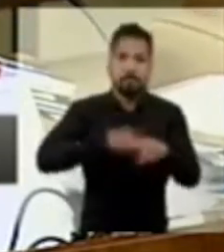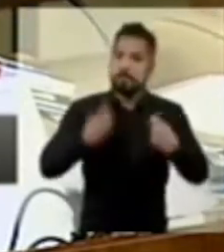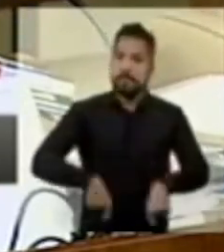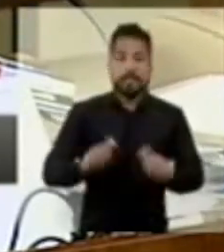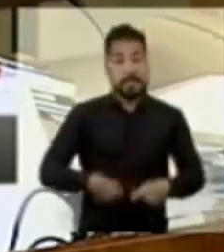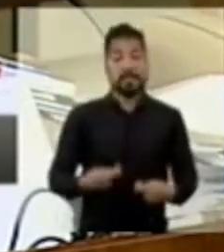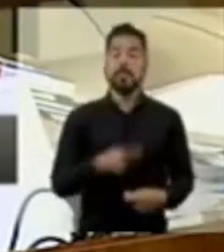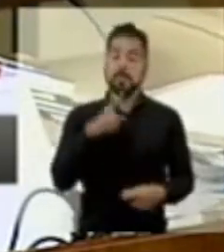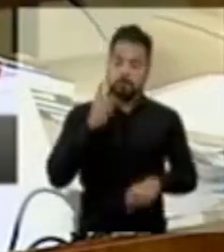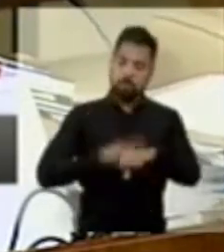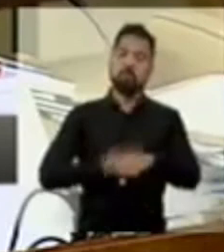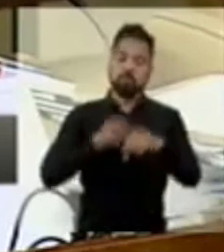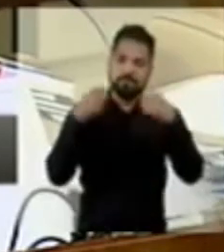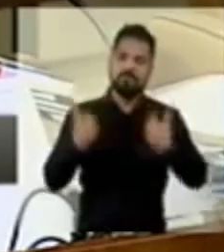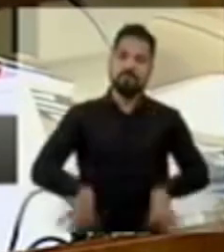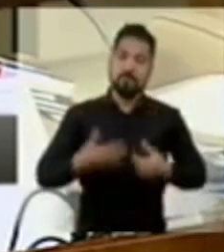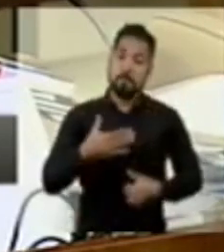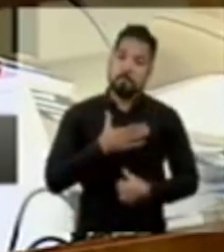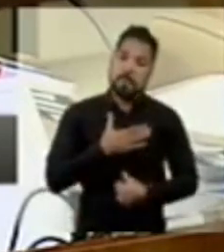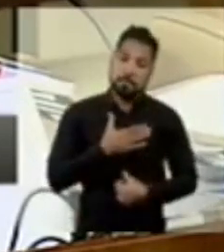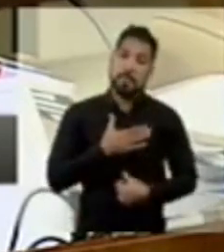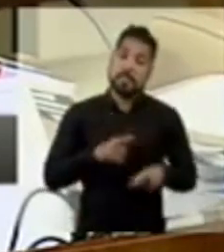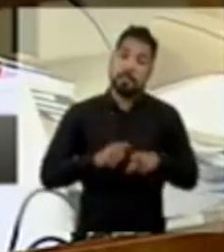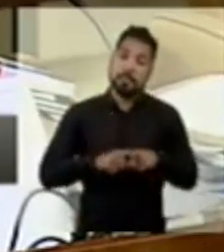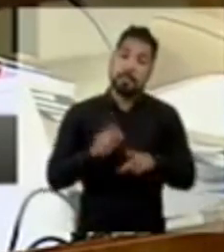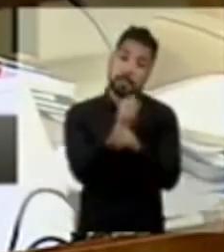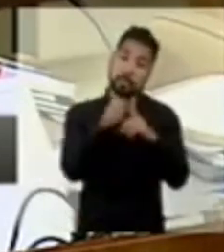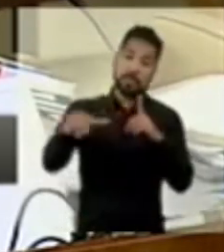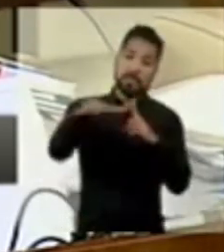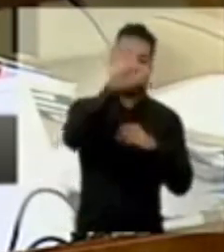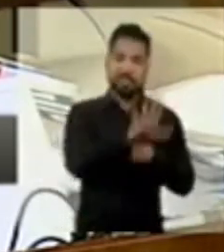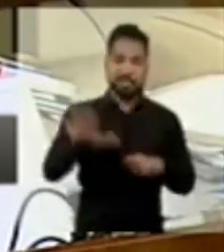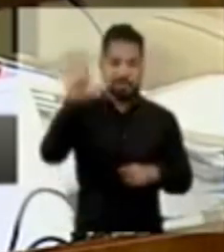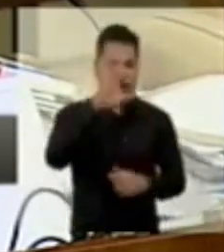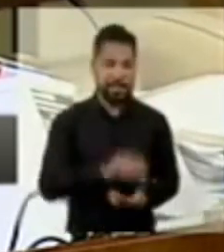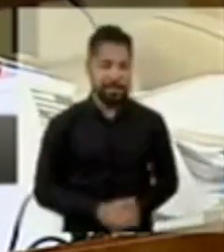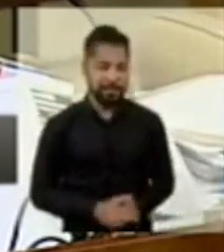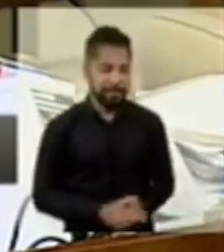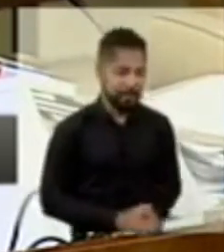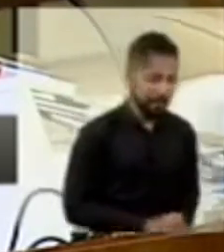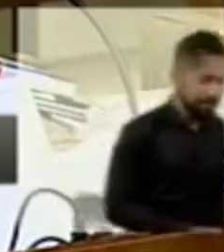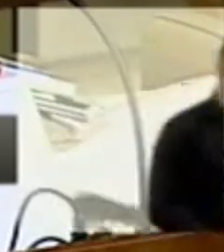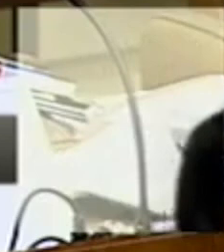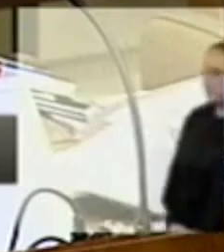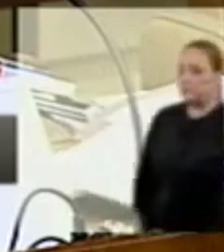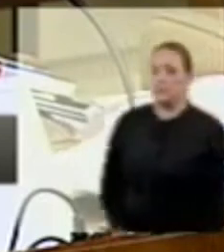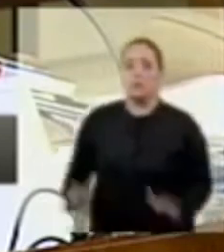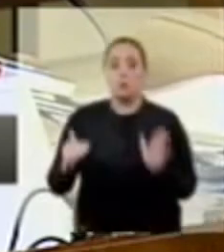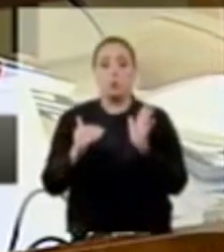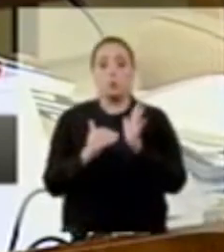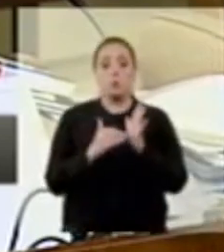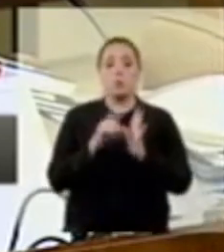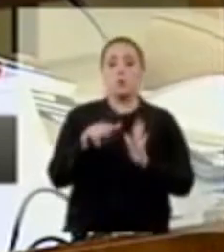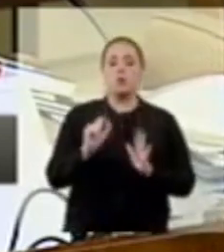duro mesmo para mim e para a sociedade de uma maneira geral meu último capítulo chama-se o